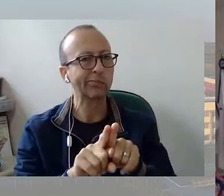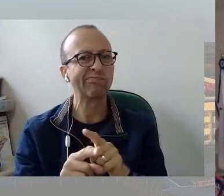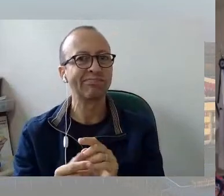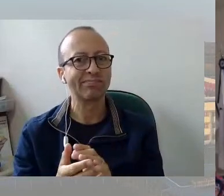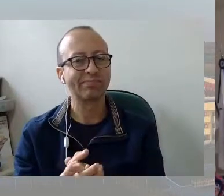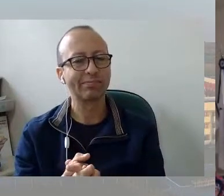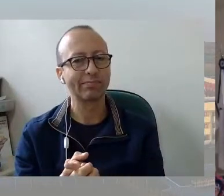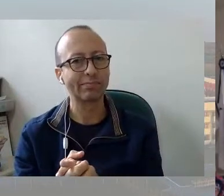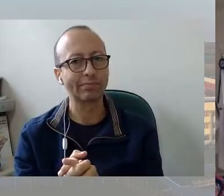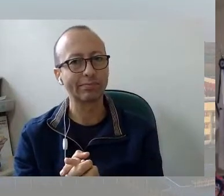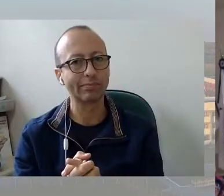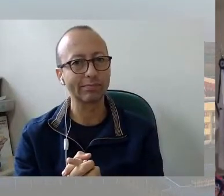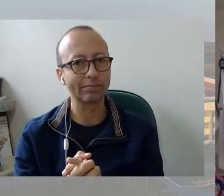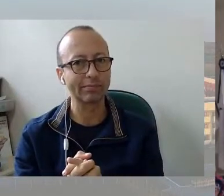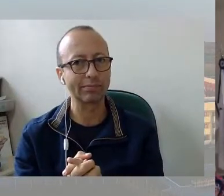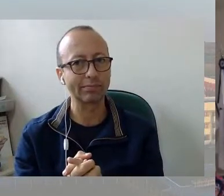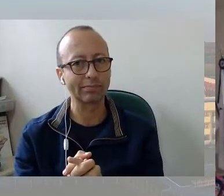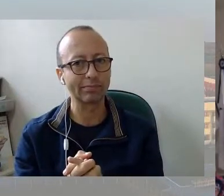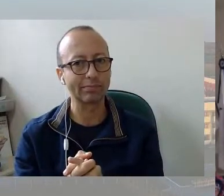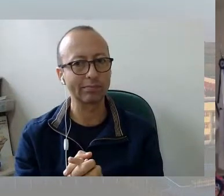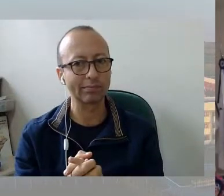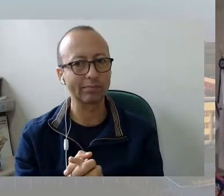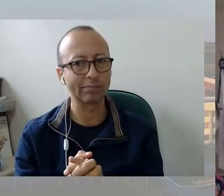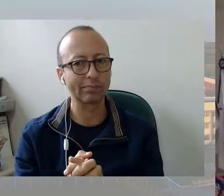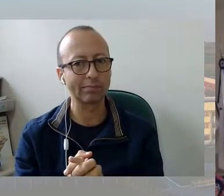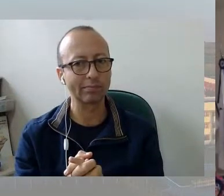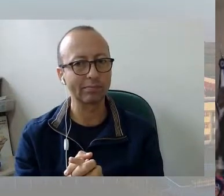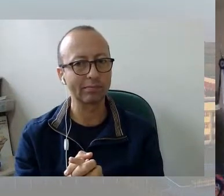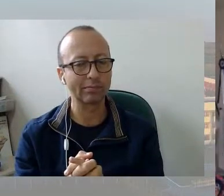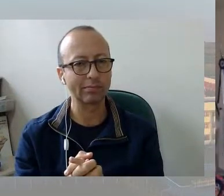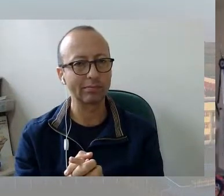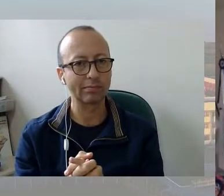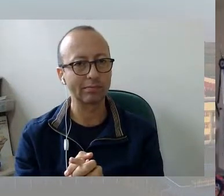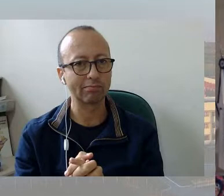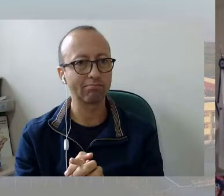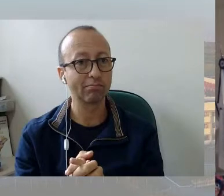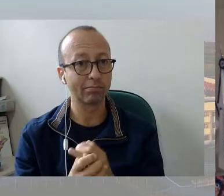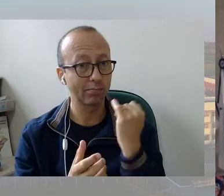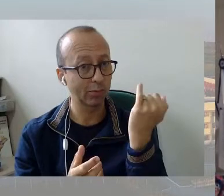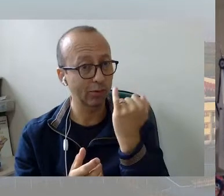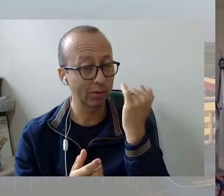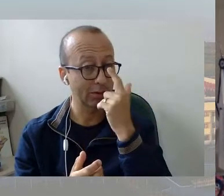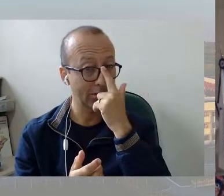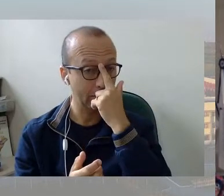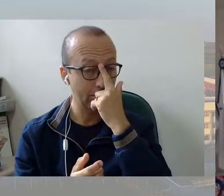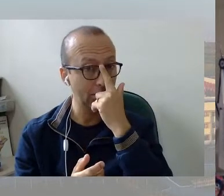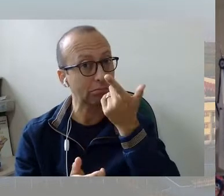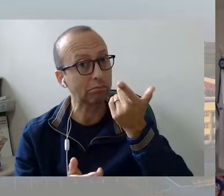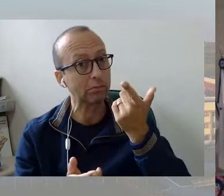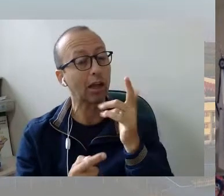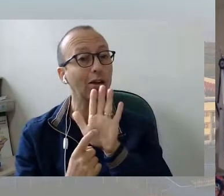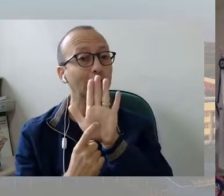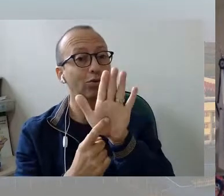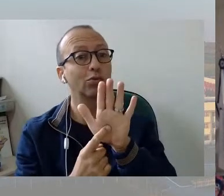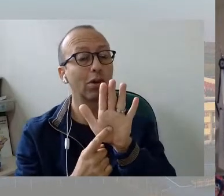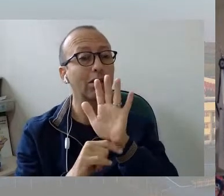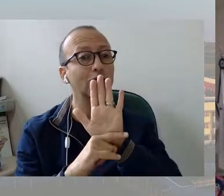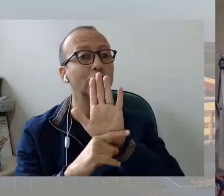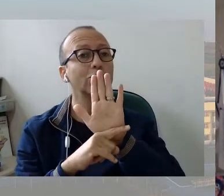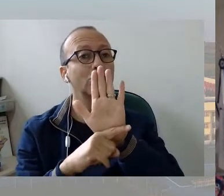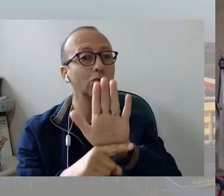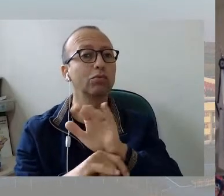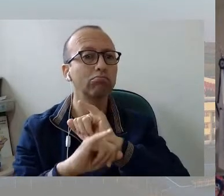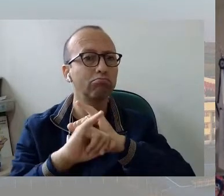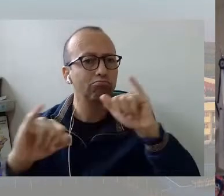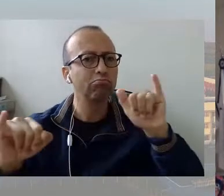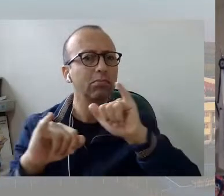que é um evento que dê publicidade do que é feito no ensino, na pesquisa e na